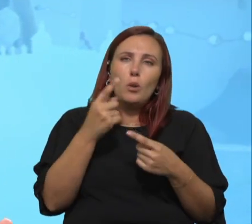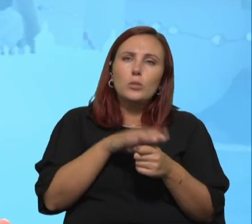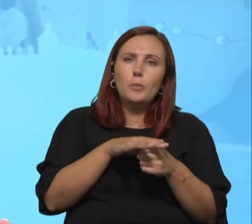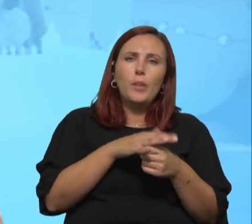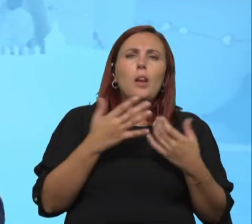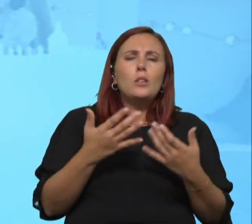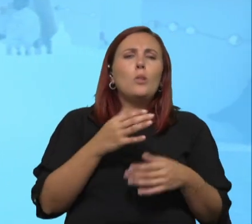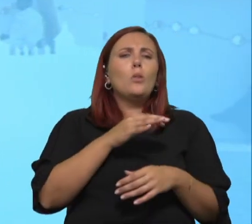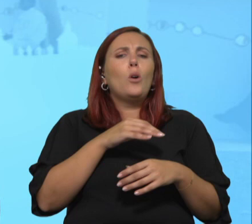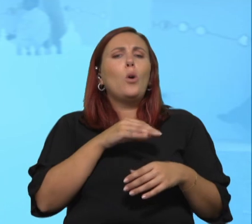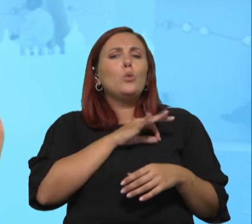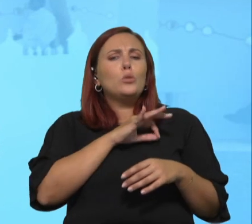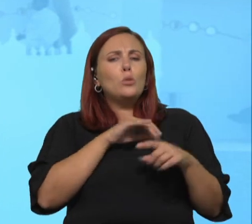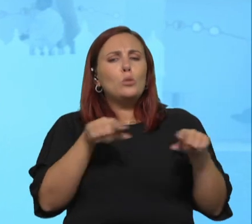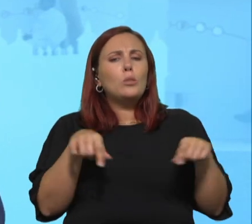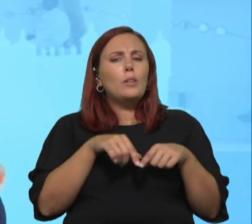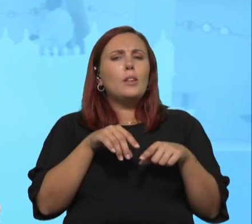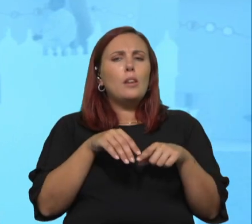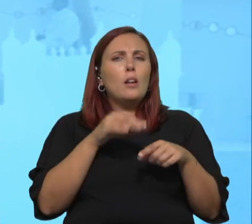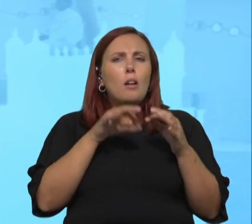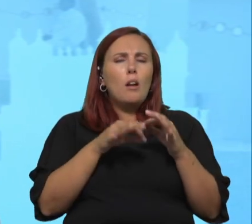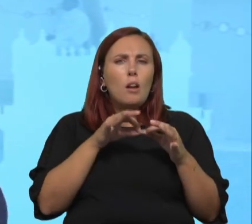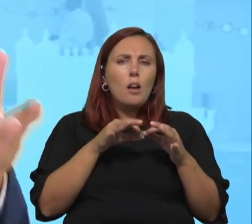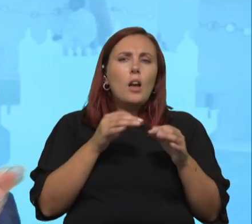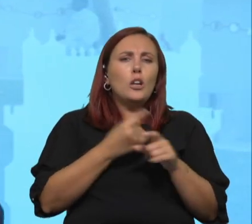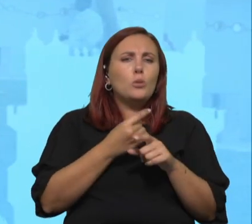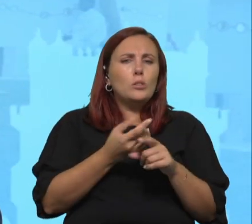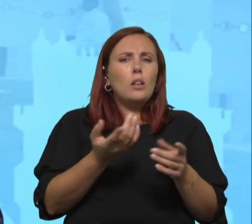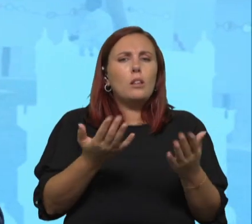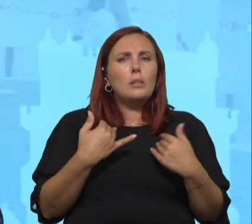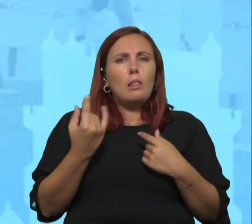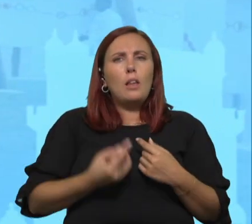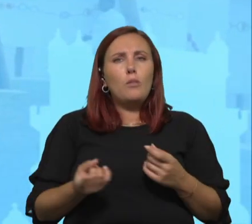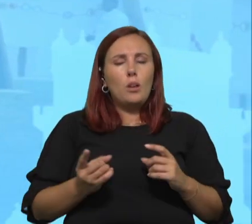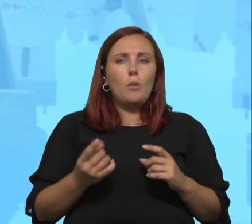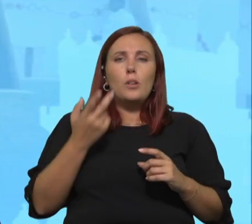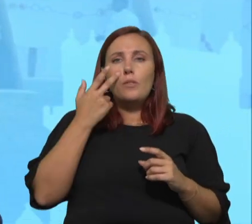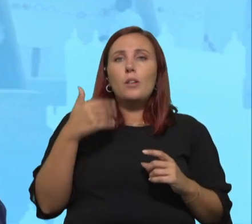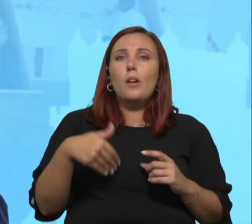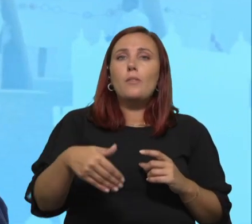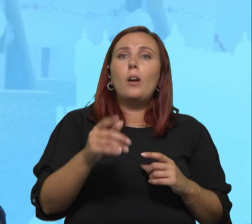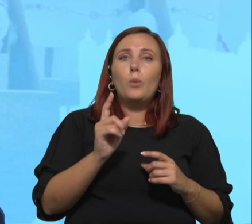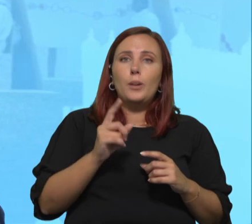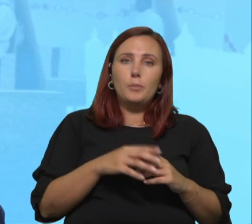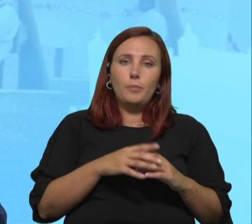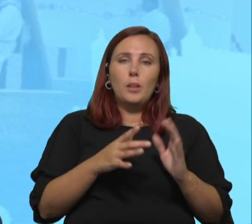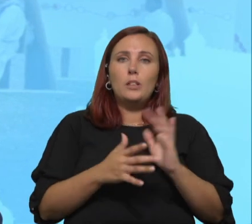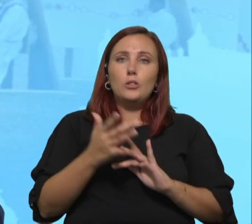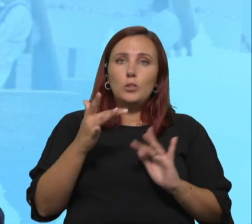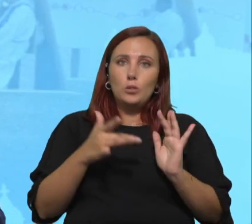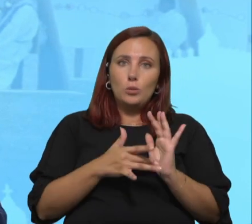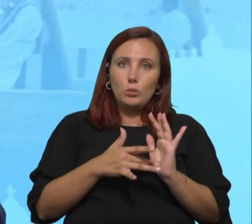Senhor da vinha receber os frutos da sua colheita? E o que é que nós vamos ver? Vamos ver Jesus